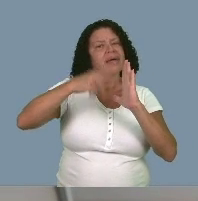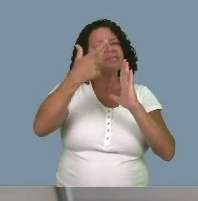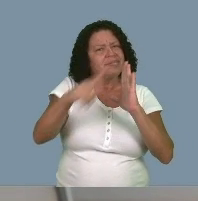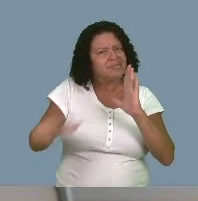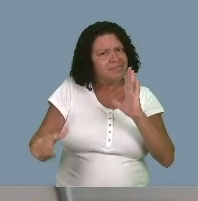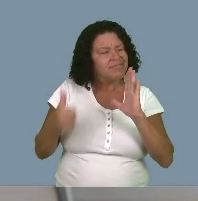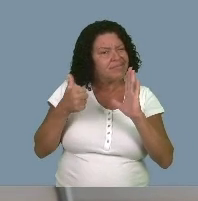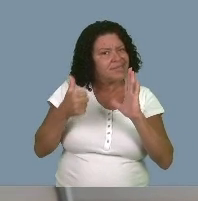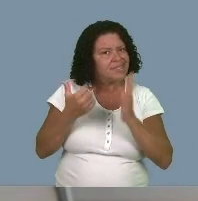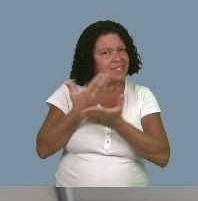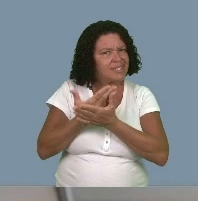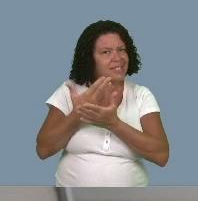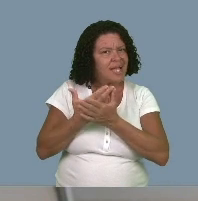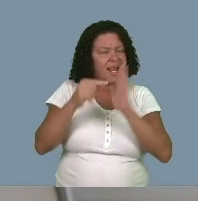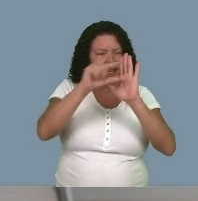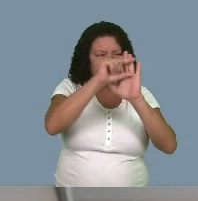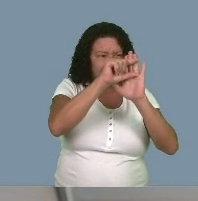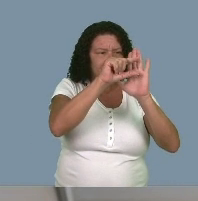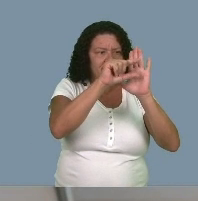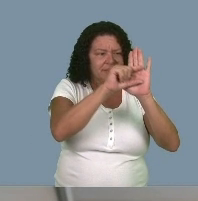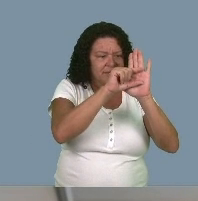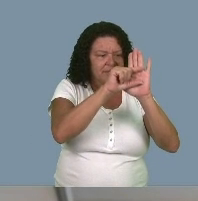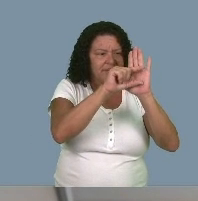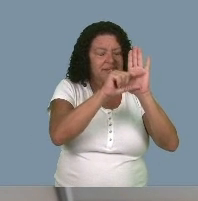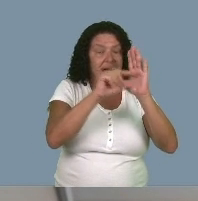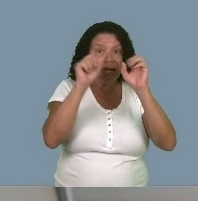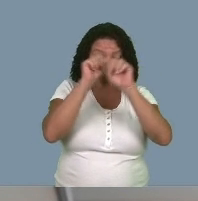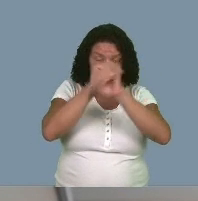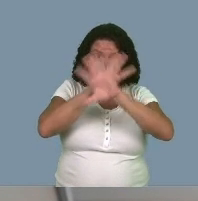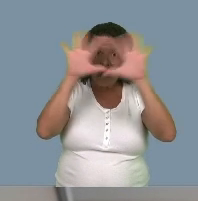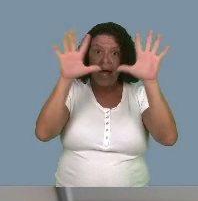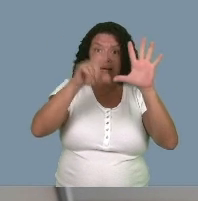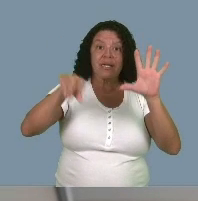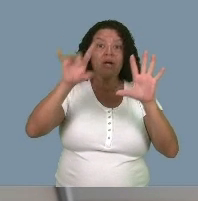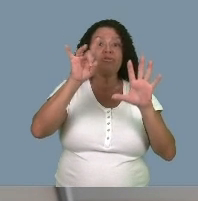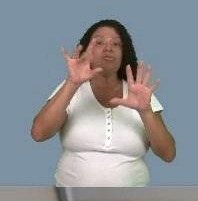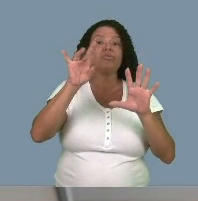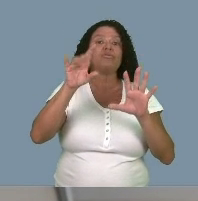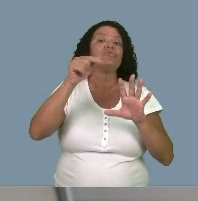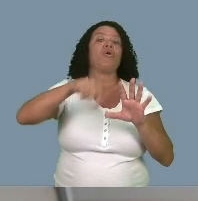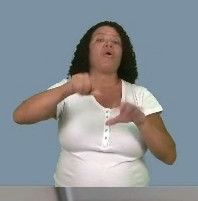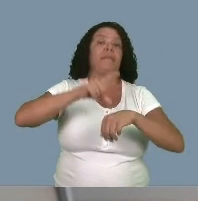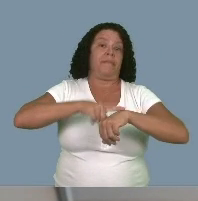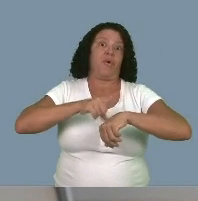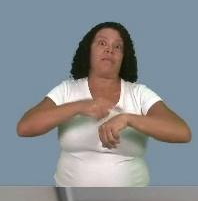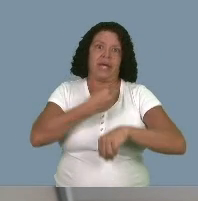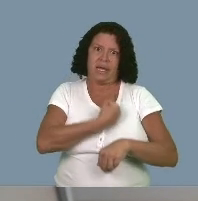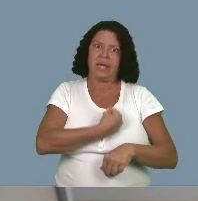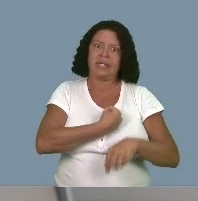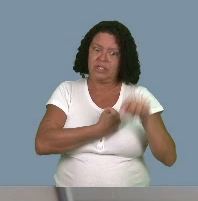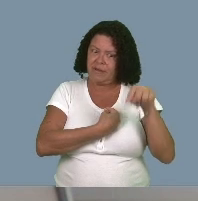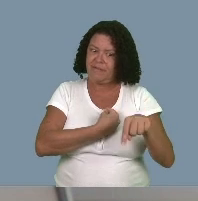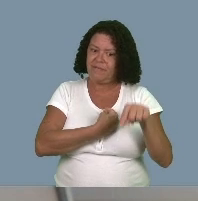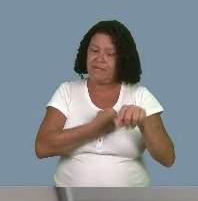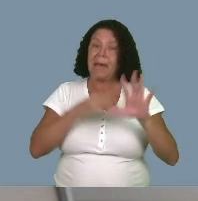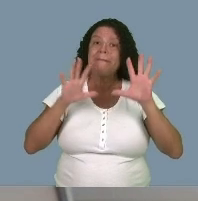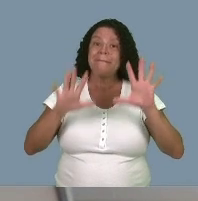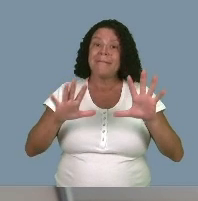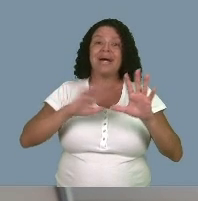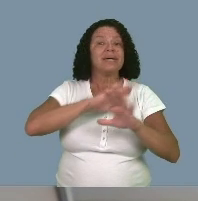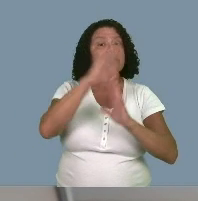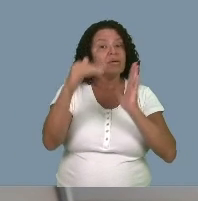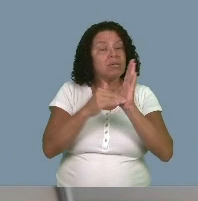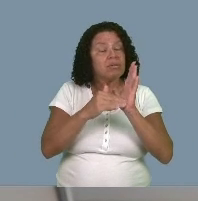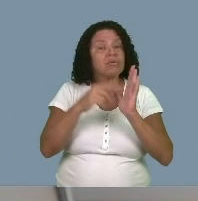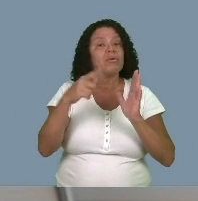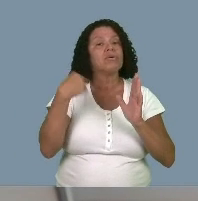ser estudada, né? E que nos esclarece bastante, não só o momento que vivemos, mas tudo aquilo que